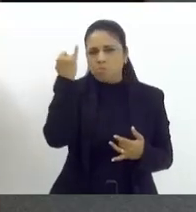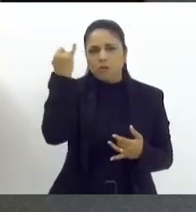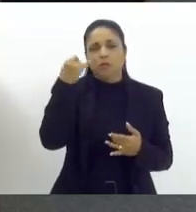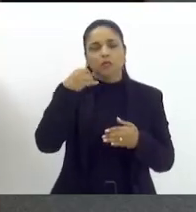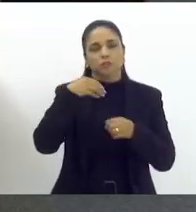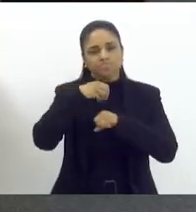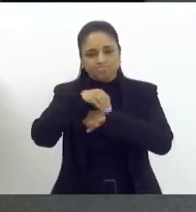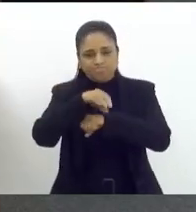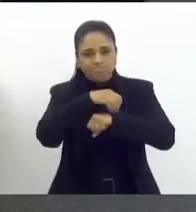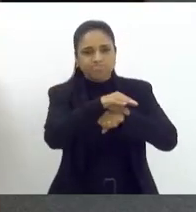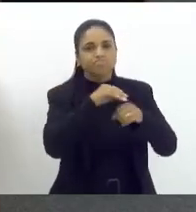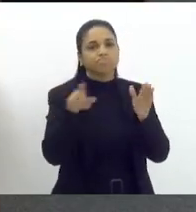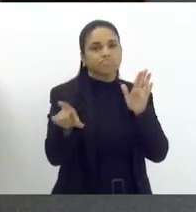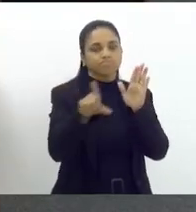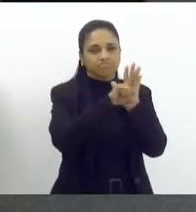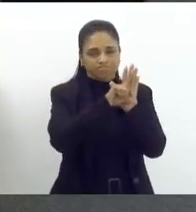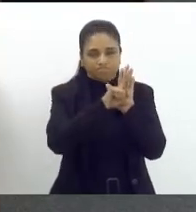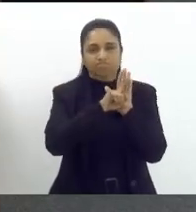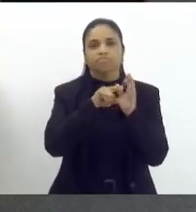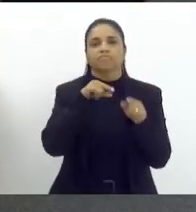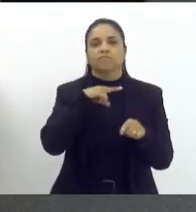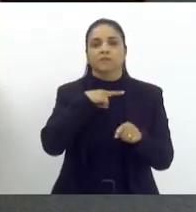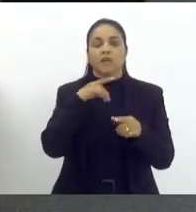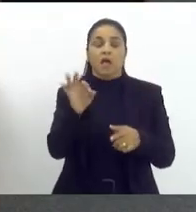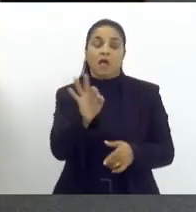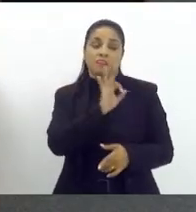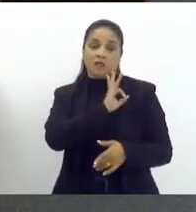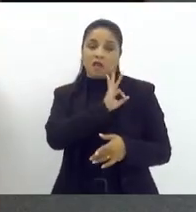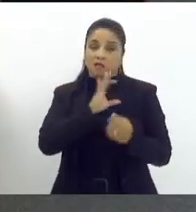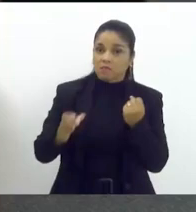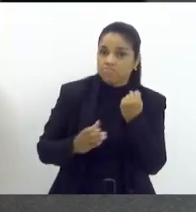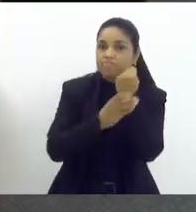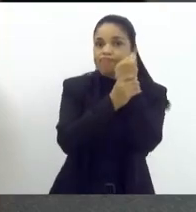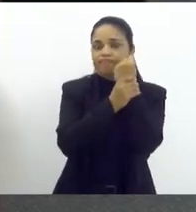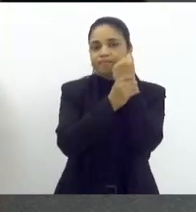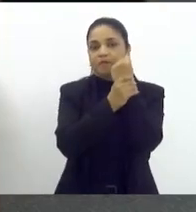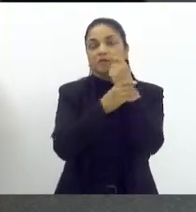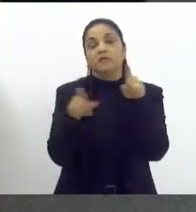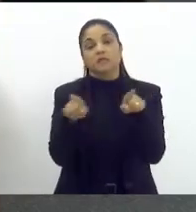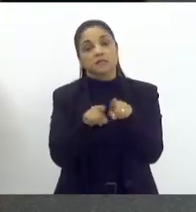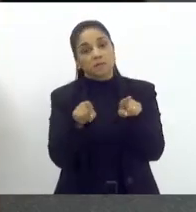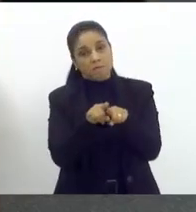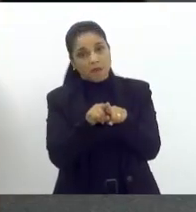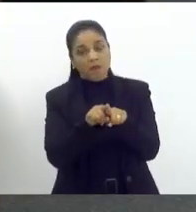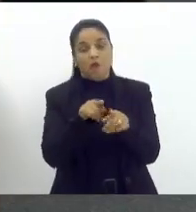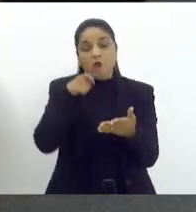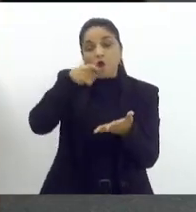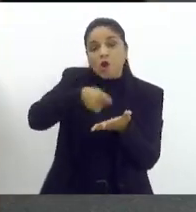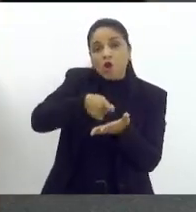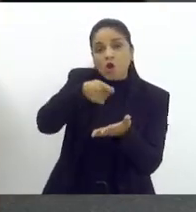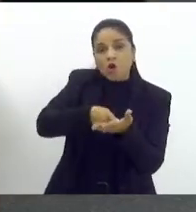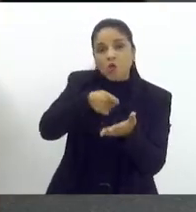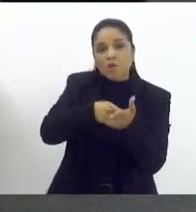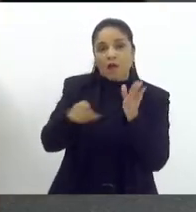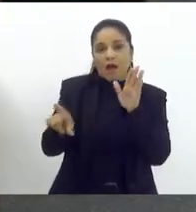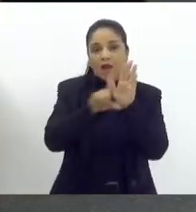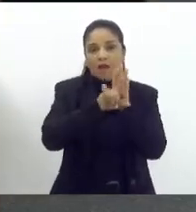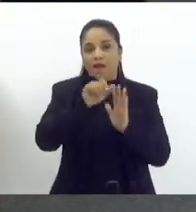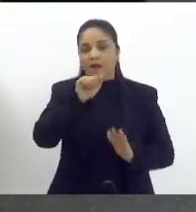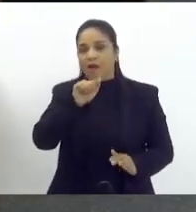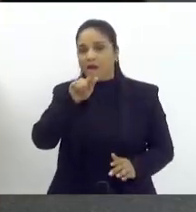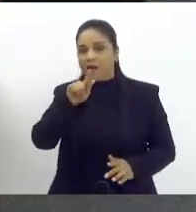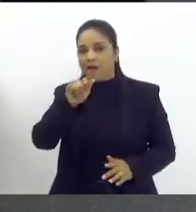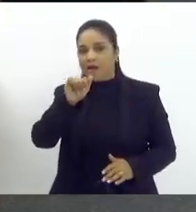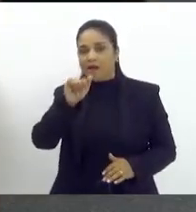a indicação Legislativa que Garanta uma delegacia mas também você Garanta que se cumpra a lei Ágata